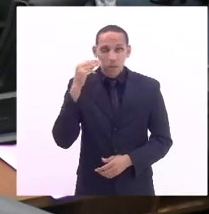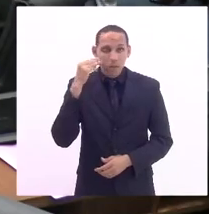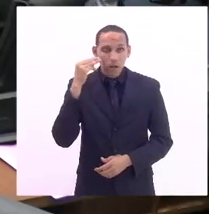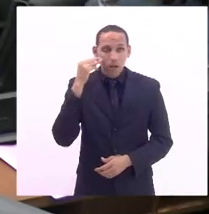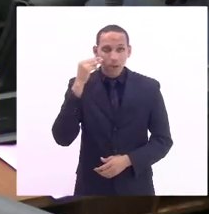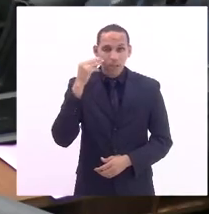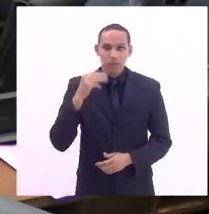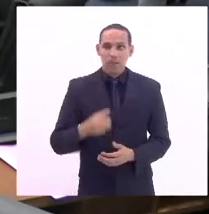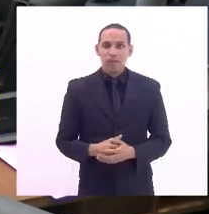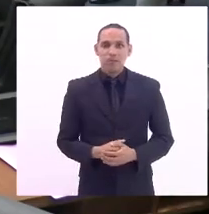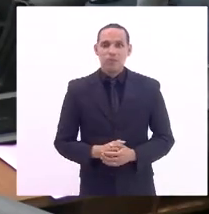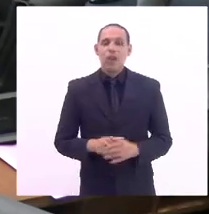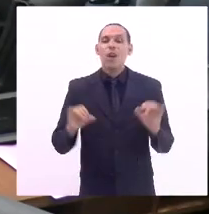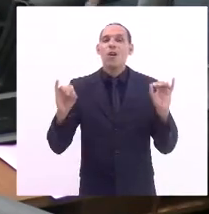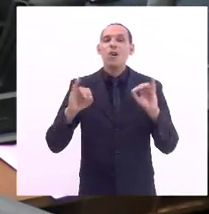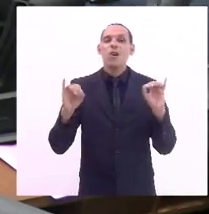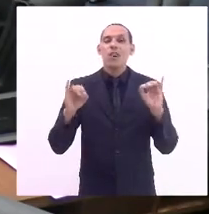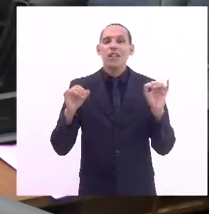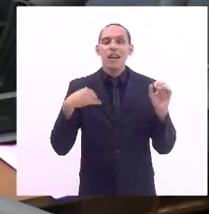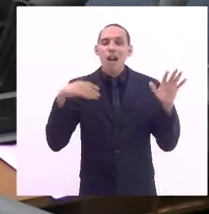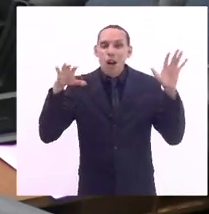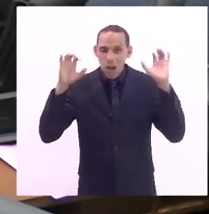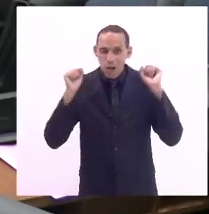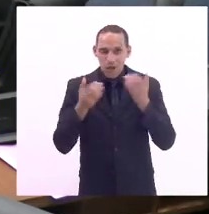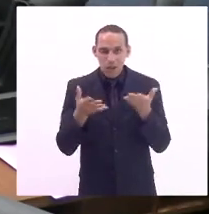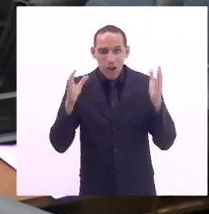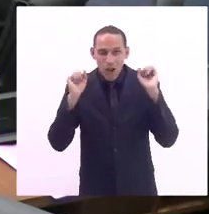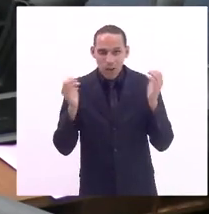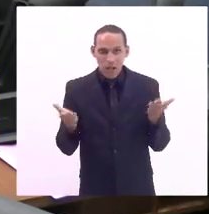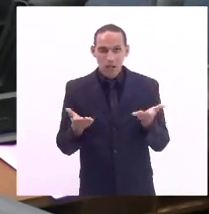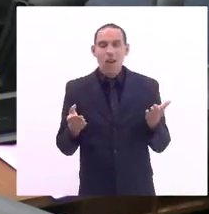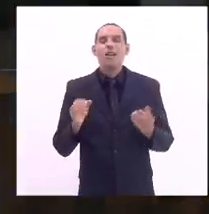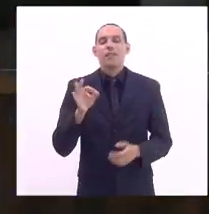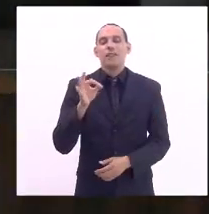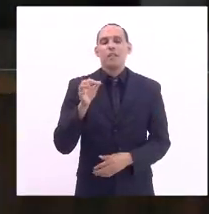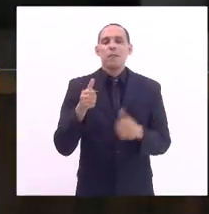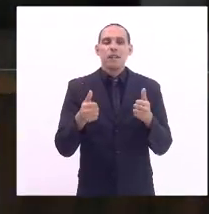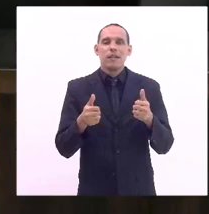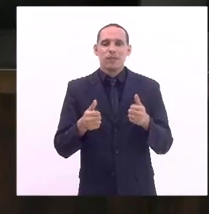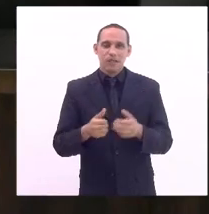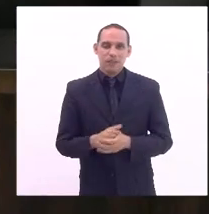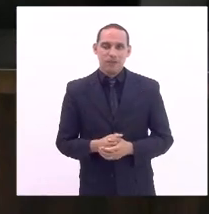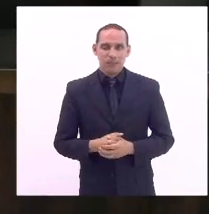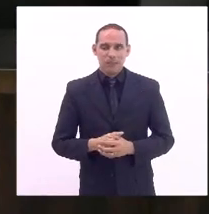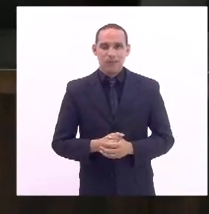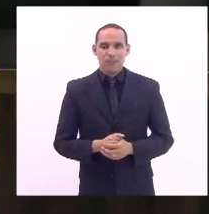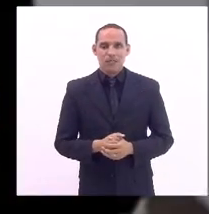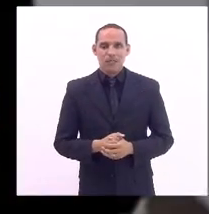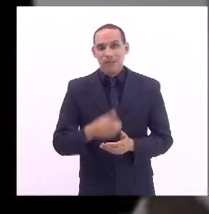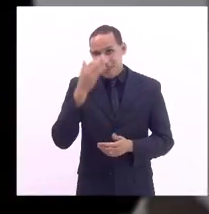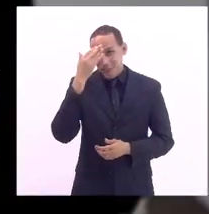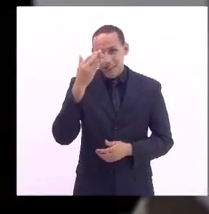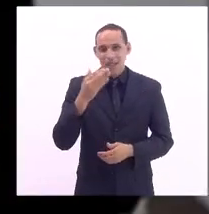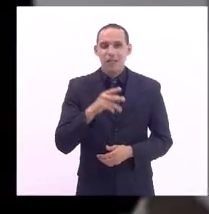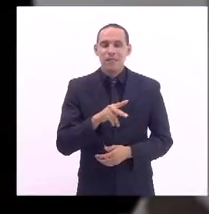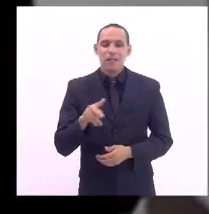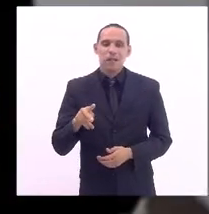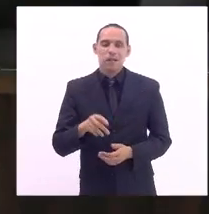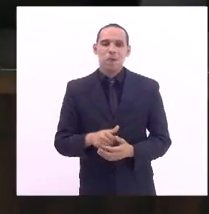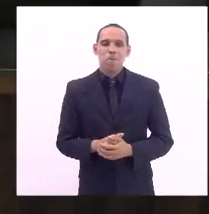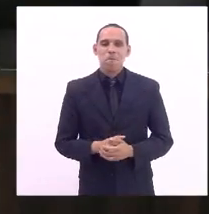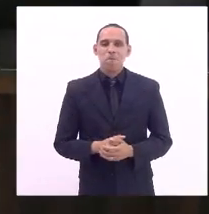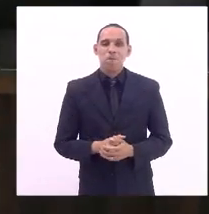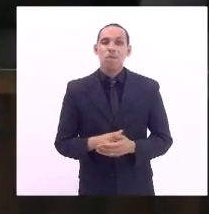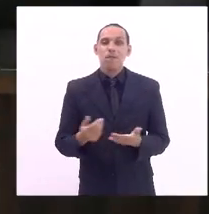Mônica! Oi, eu estou ouvindo, vocês estão me ouvindo aí? Muito, muito bem, muito bem. Obrigada, presidente. Então,